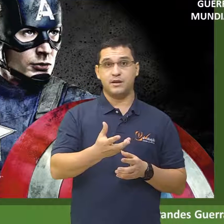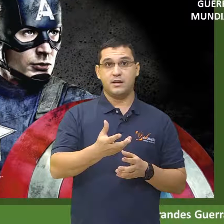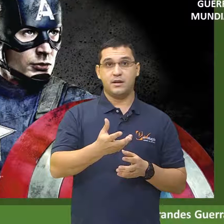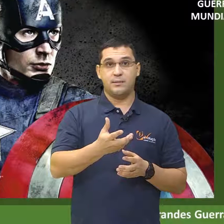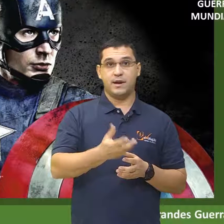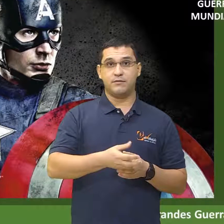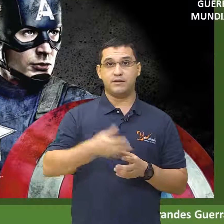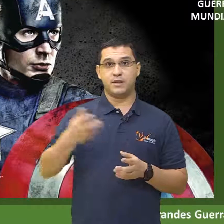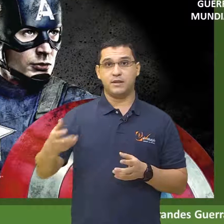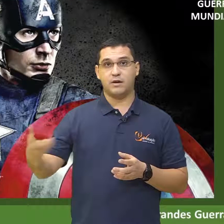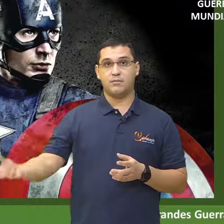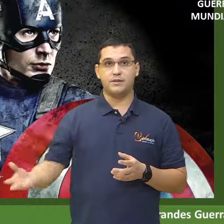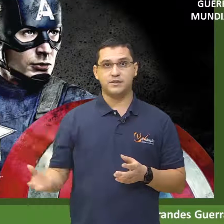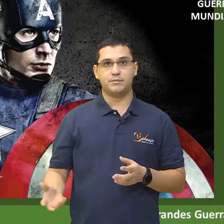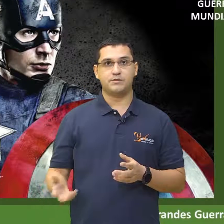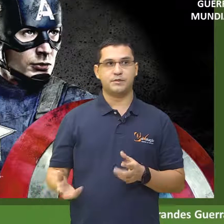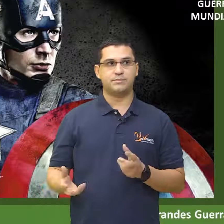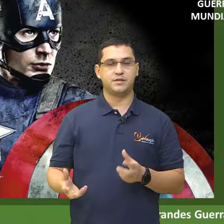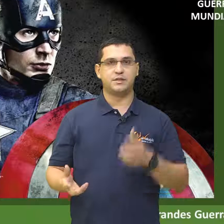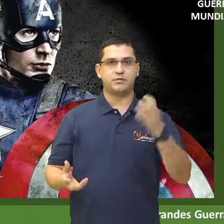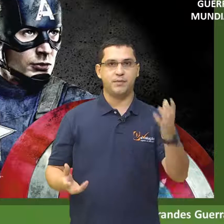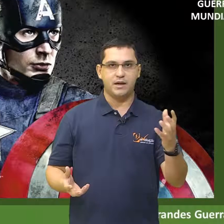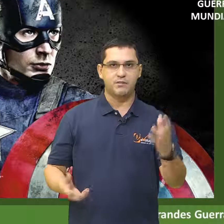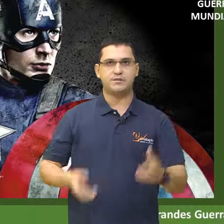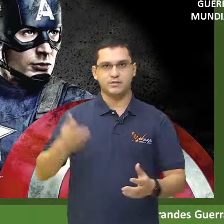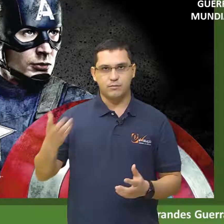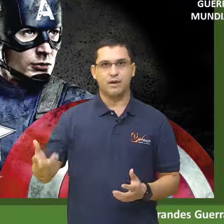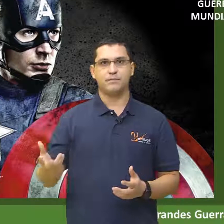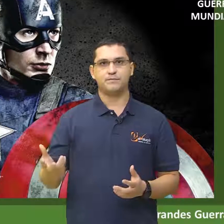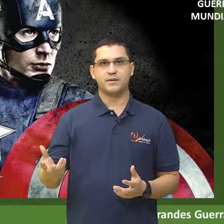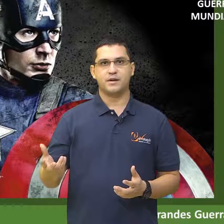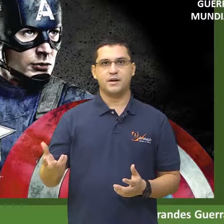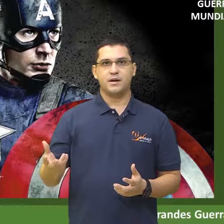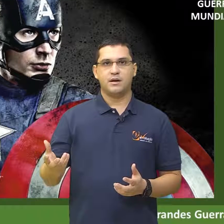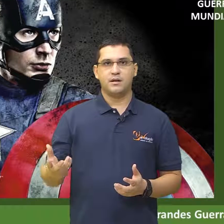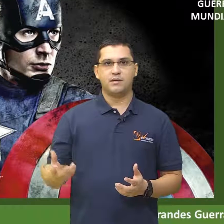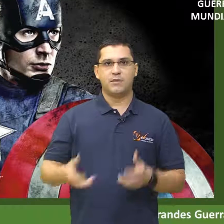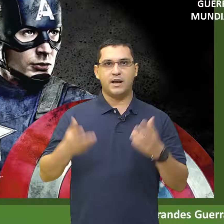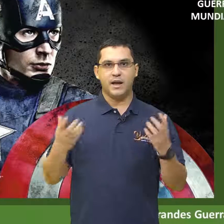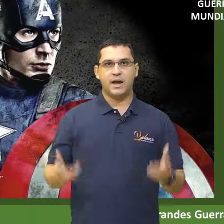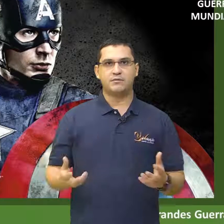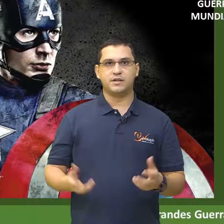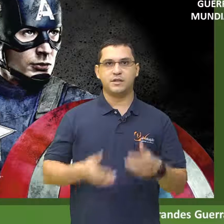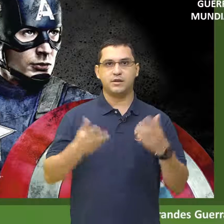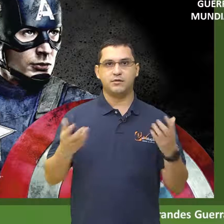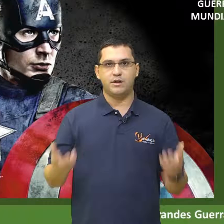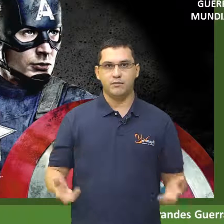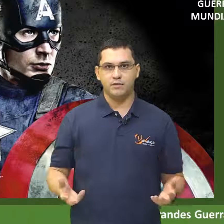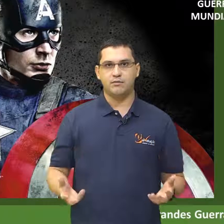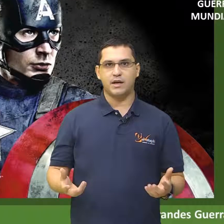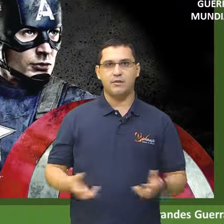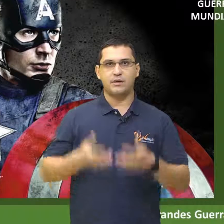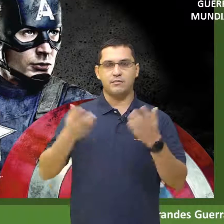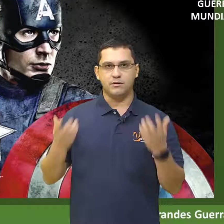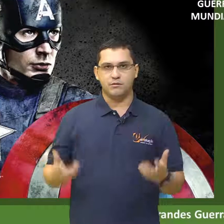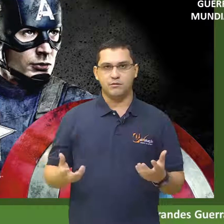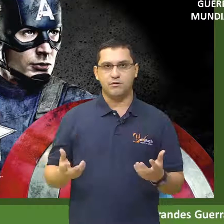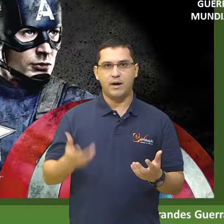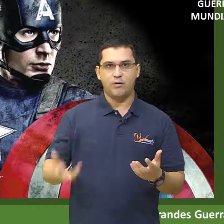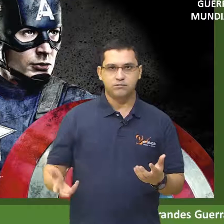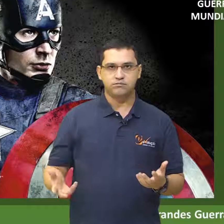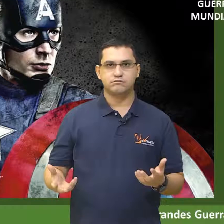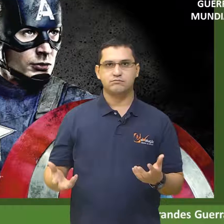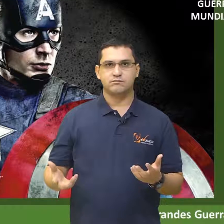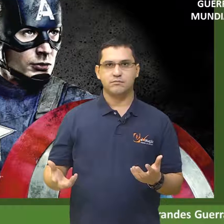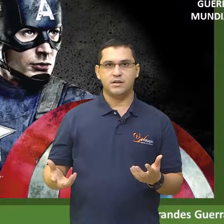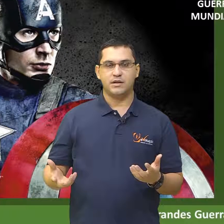princípios. E para você lidar com princípios, você precisa do bem, precisa do mal. Numa guerra, você tem que ter um inimigo. Quem é o inimigo? O